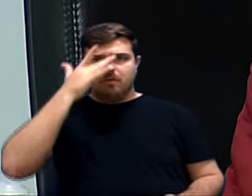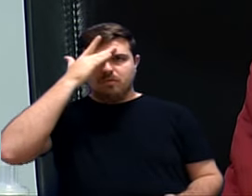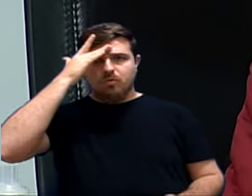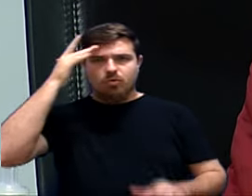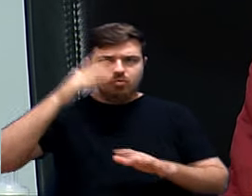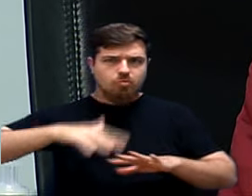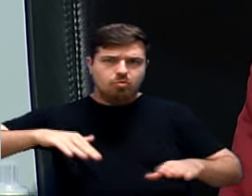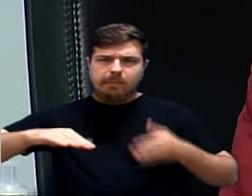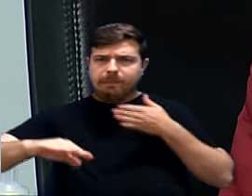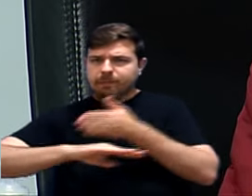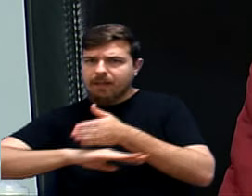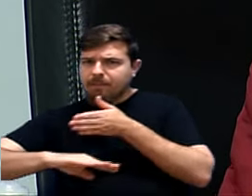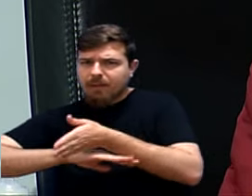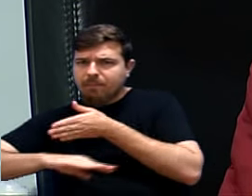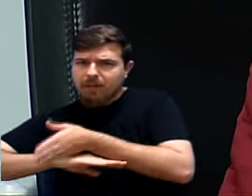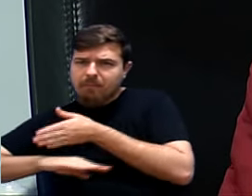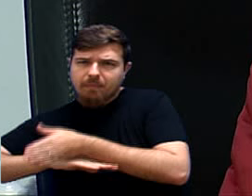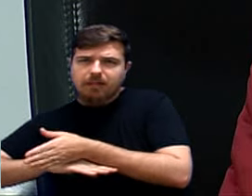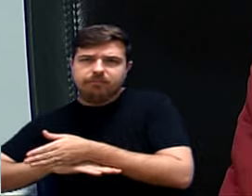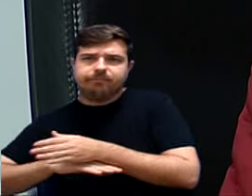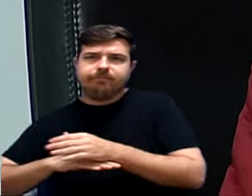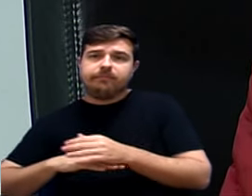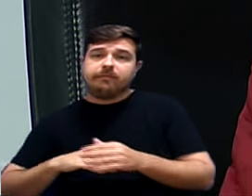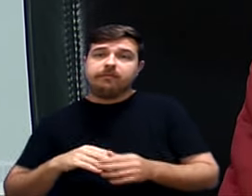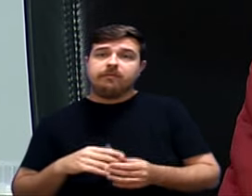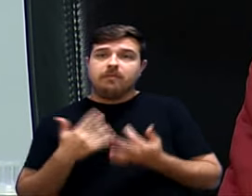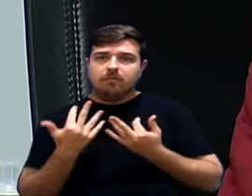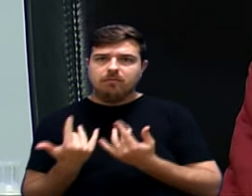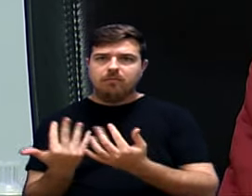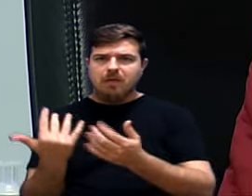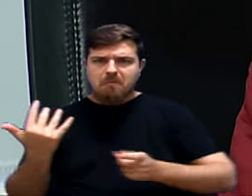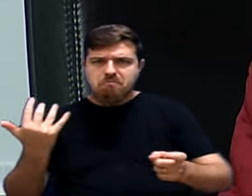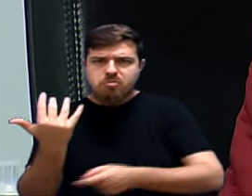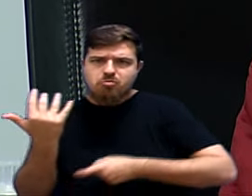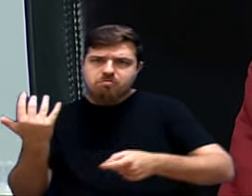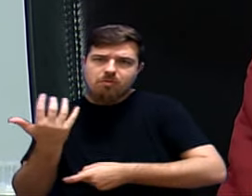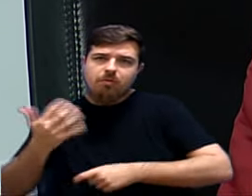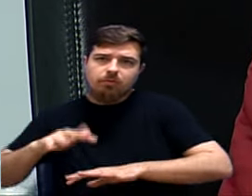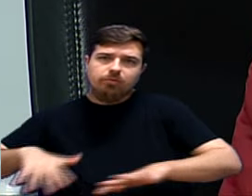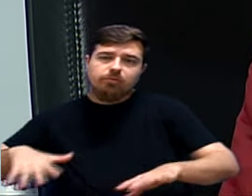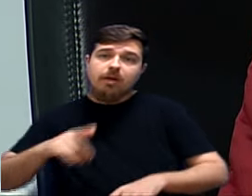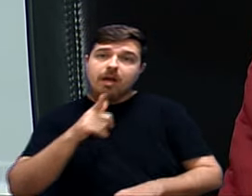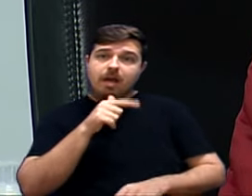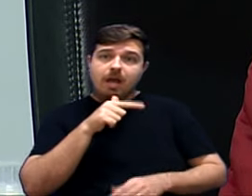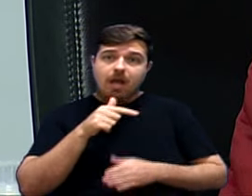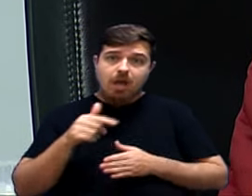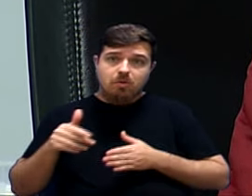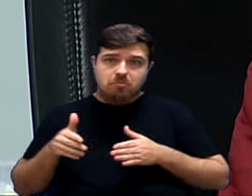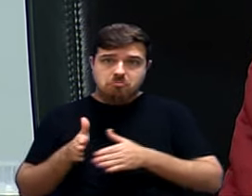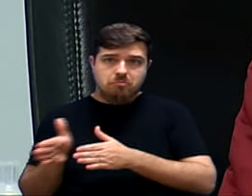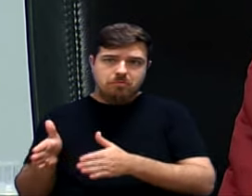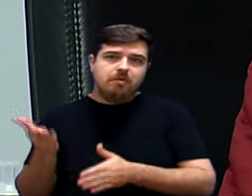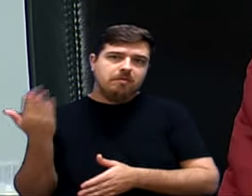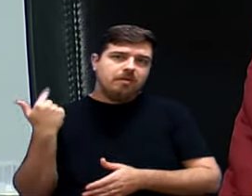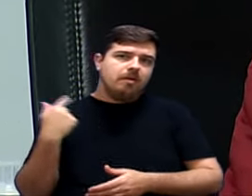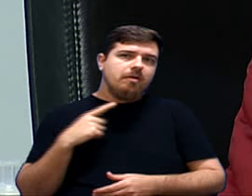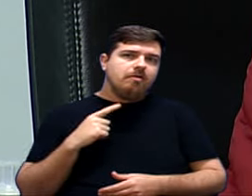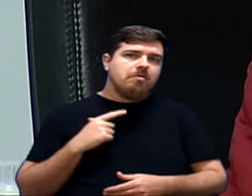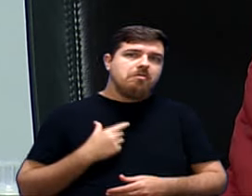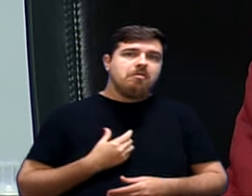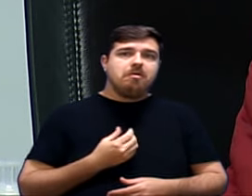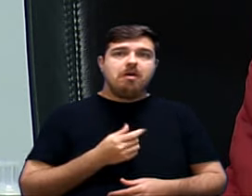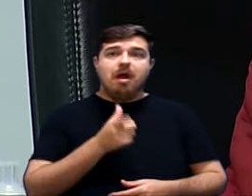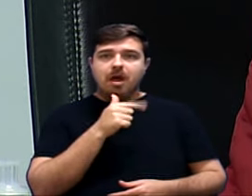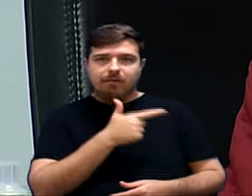né E tá sendo desmatado tem várias nascentes lá dentro e assim eu sou morador muito antigo fui buscar água na mina lá na época que faltava água no